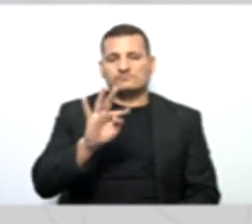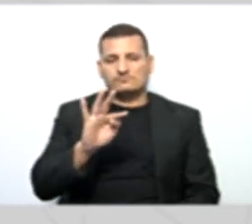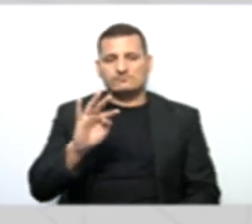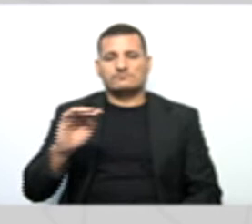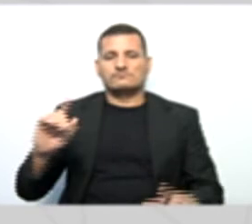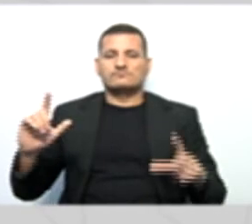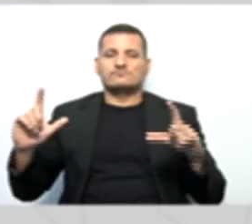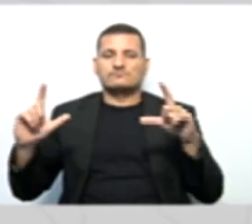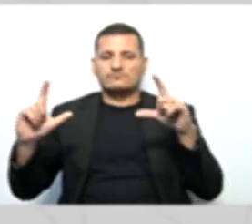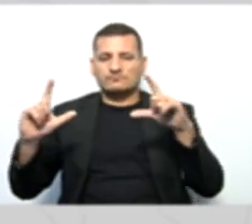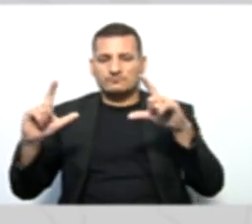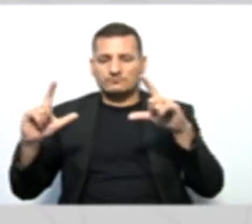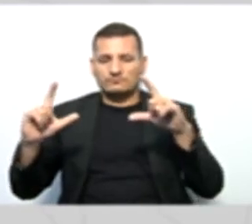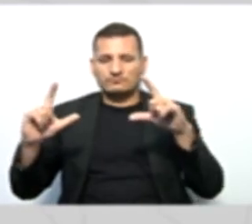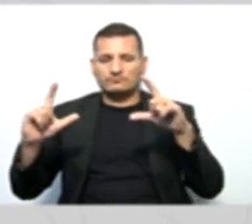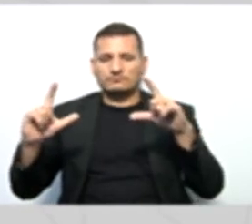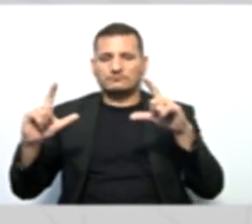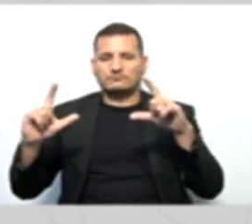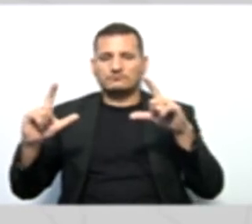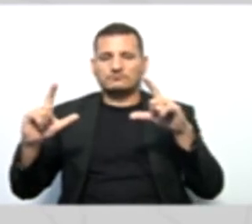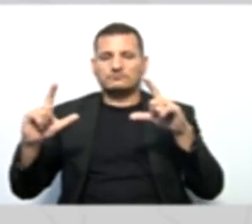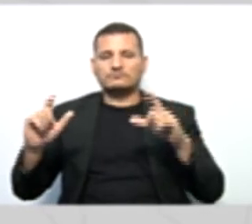abre parênteses.